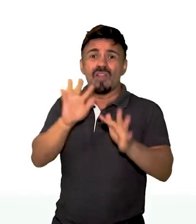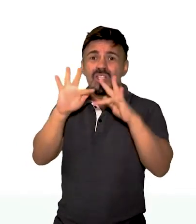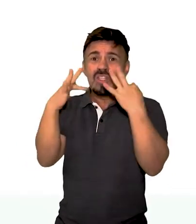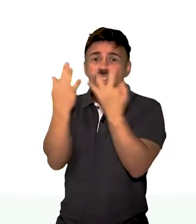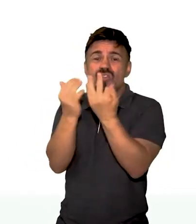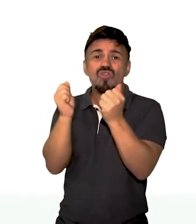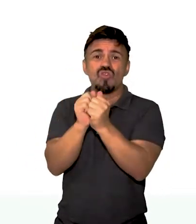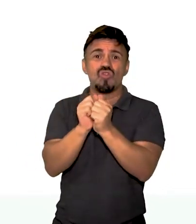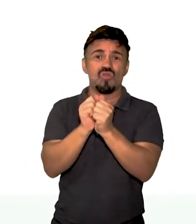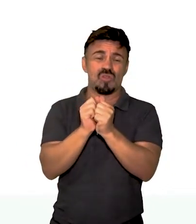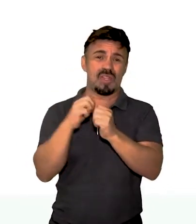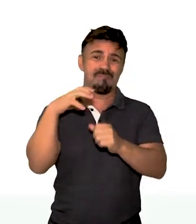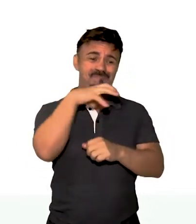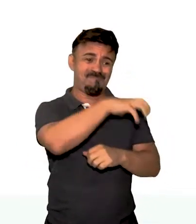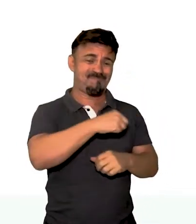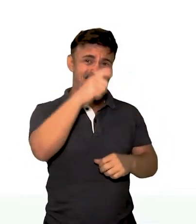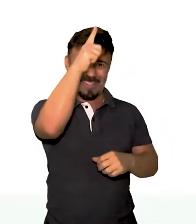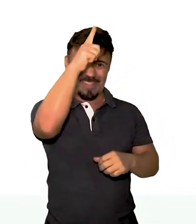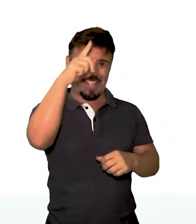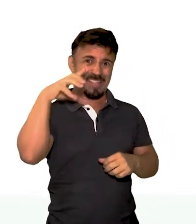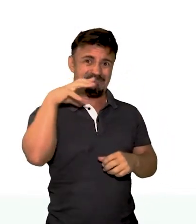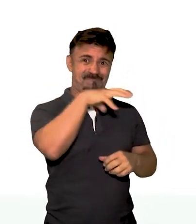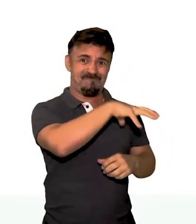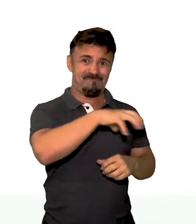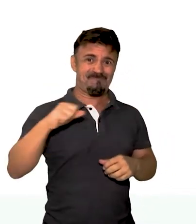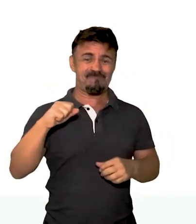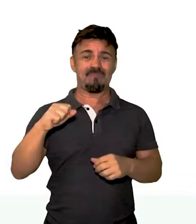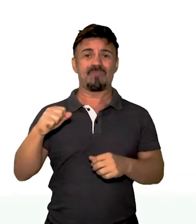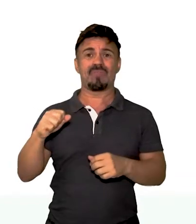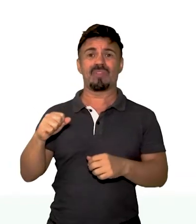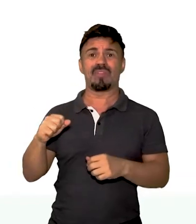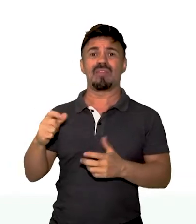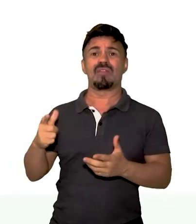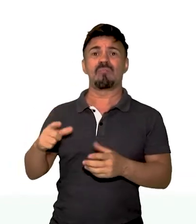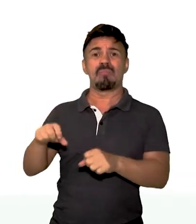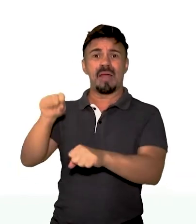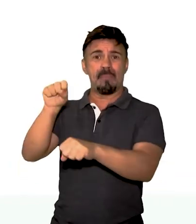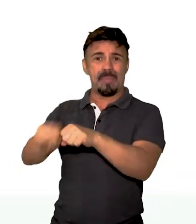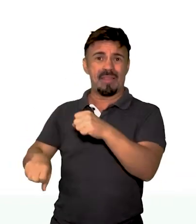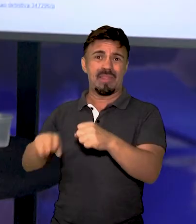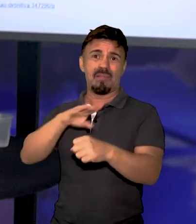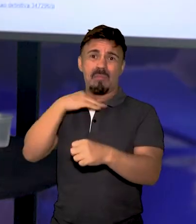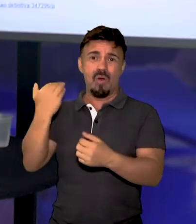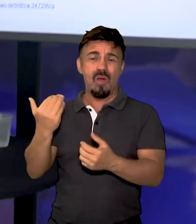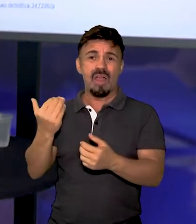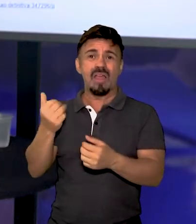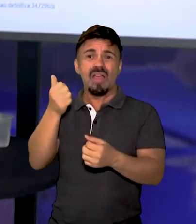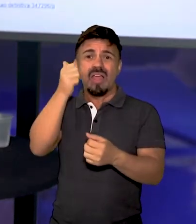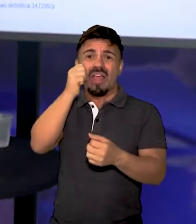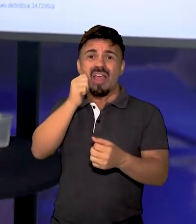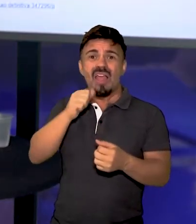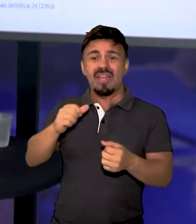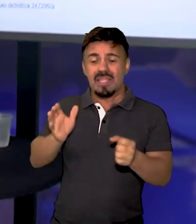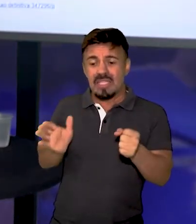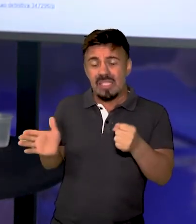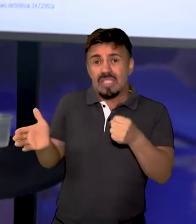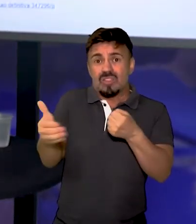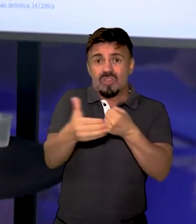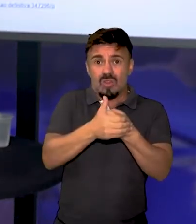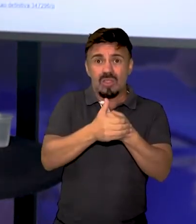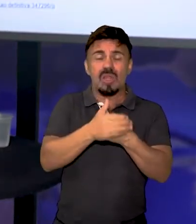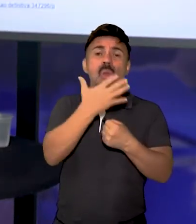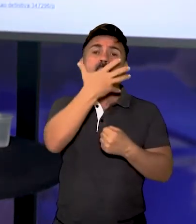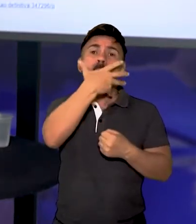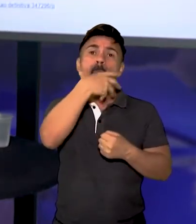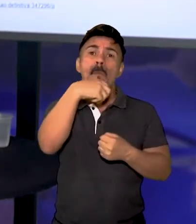levada pelos alemães nazistas aos campos de concentração. Então, ela se escondeu justamente no local onde o pai